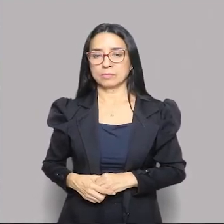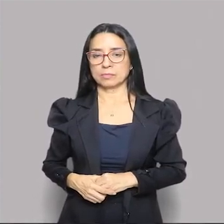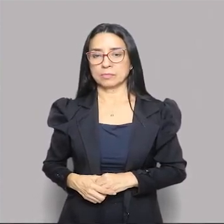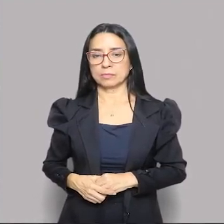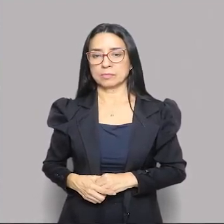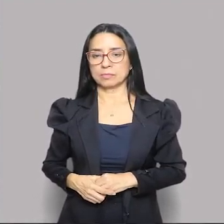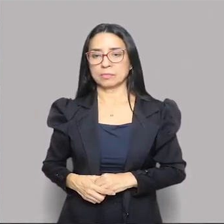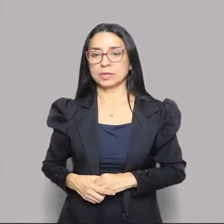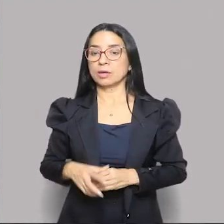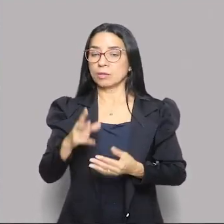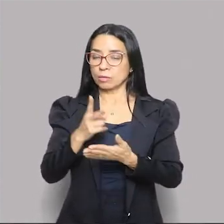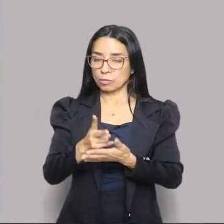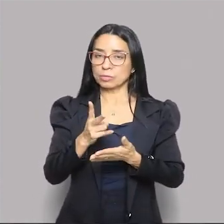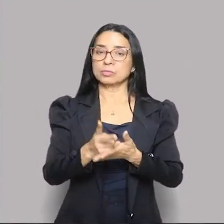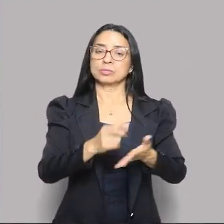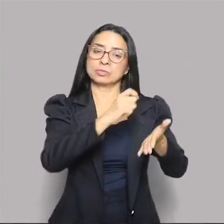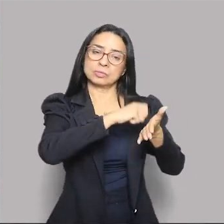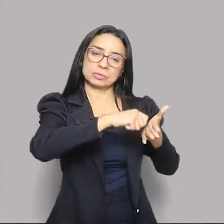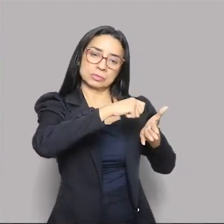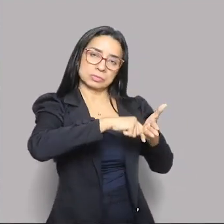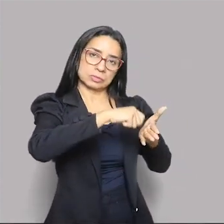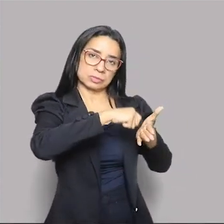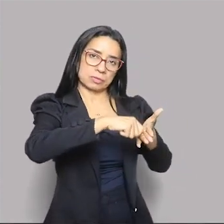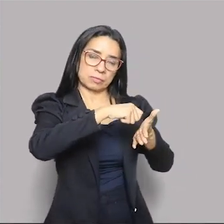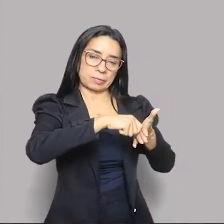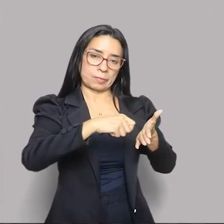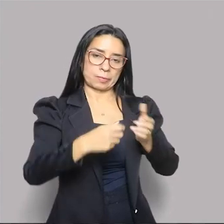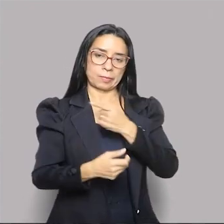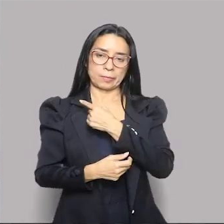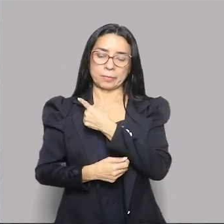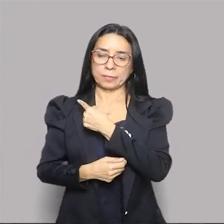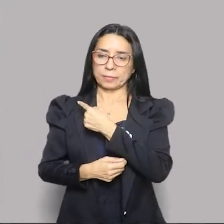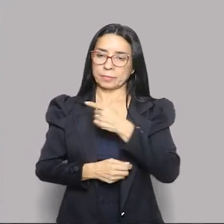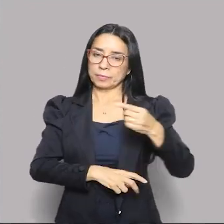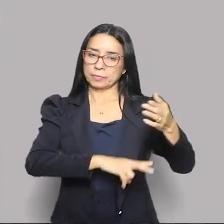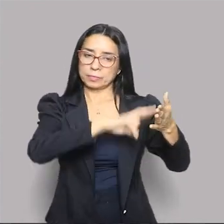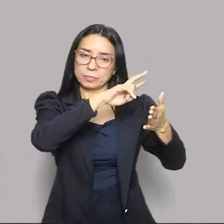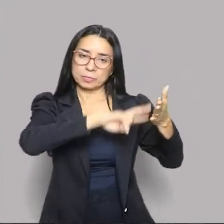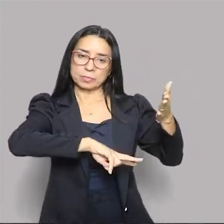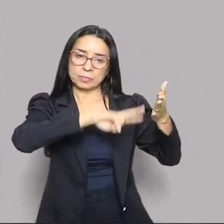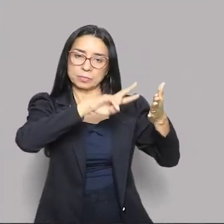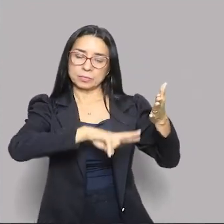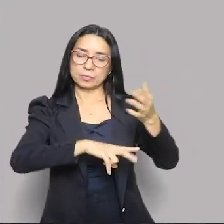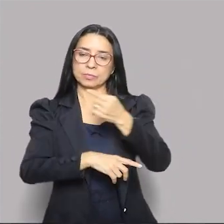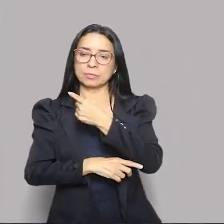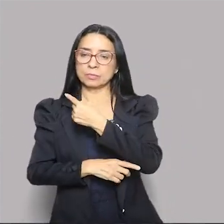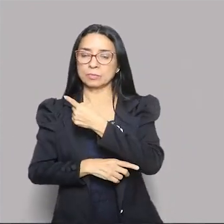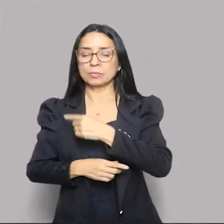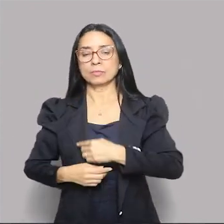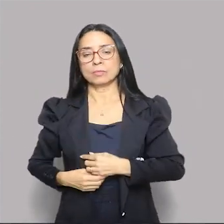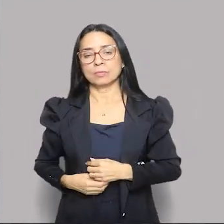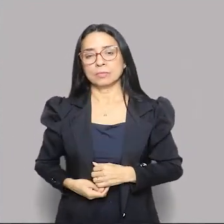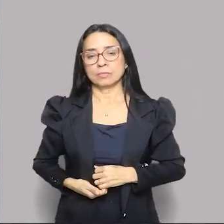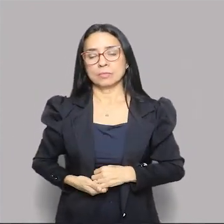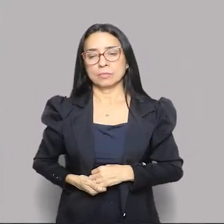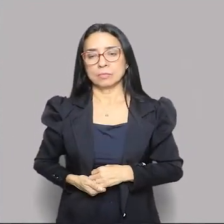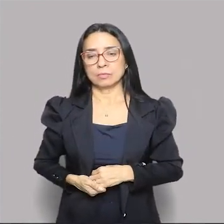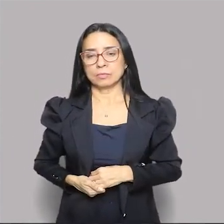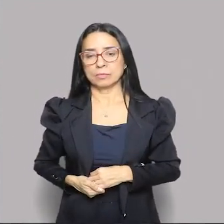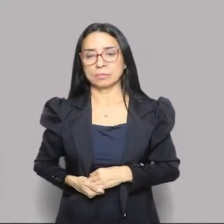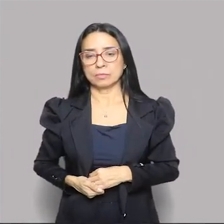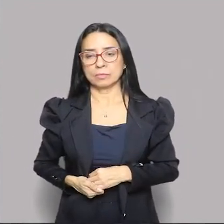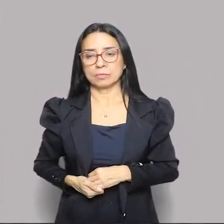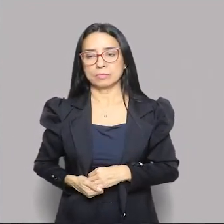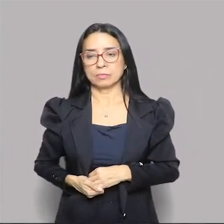minha produtividade dizendo assim, ó, tal perspectiva se fundamenta no viés de que a cultura é